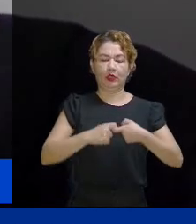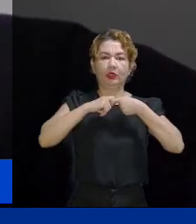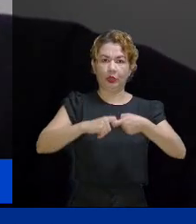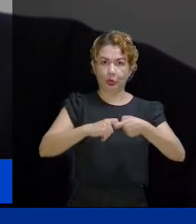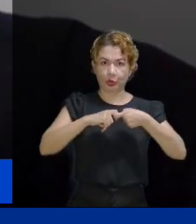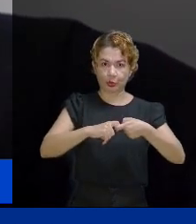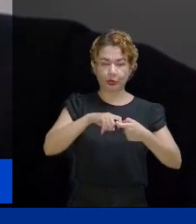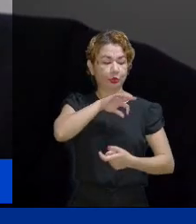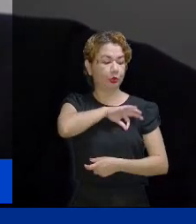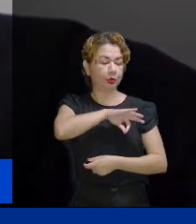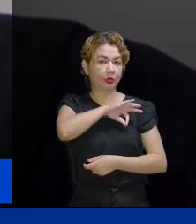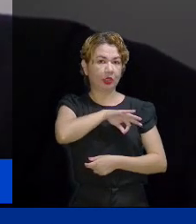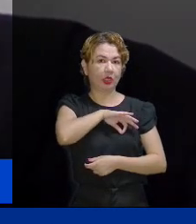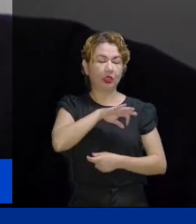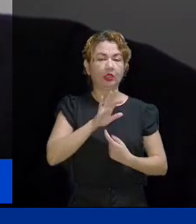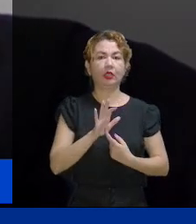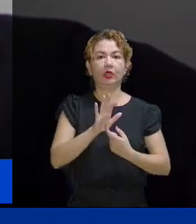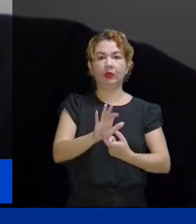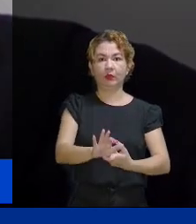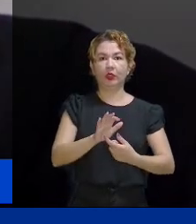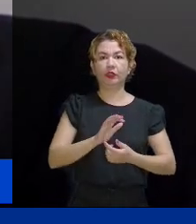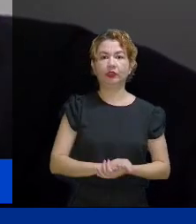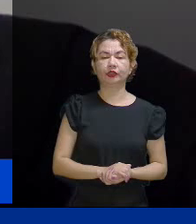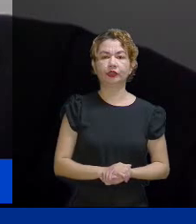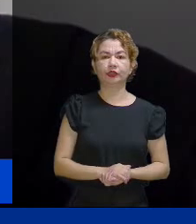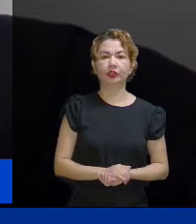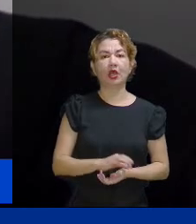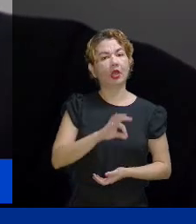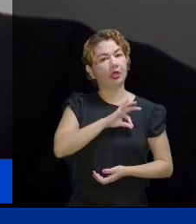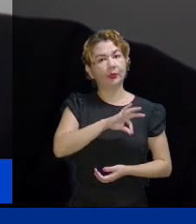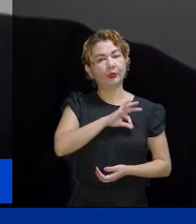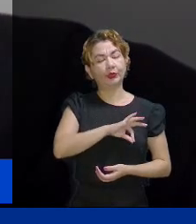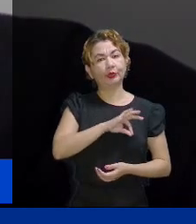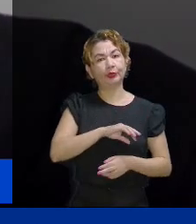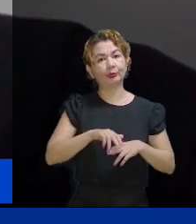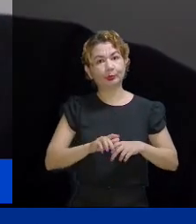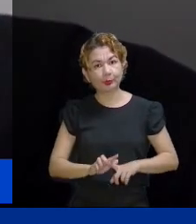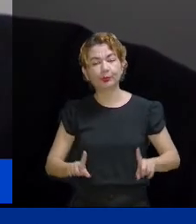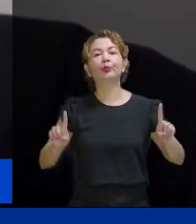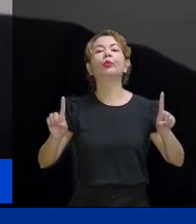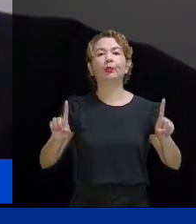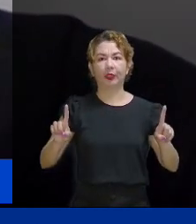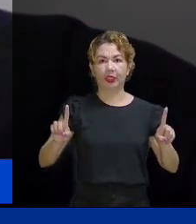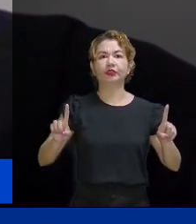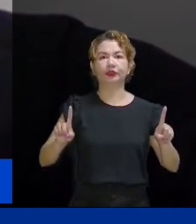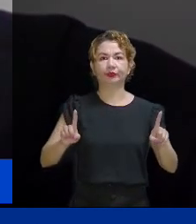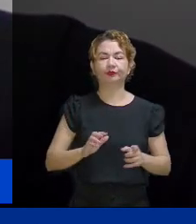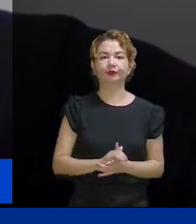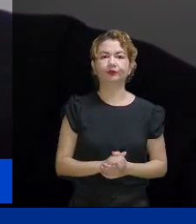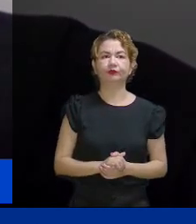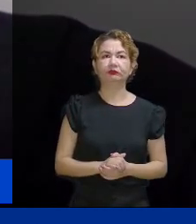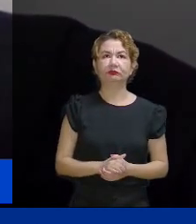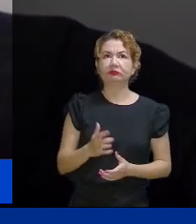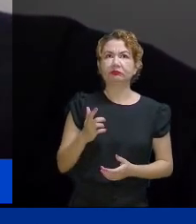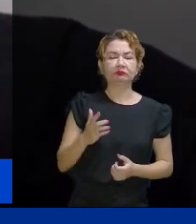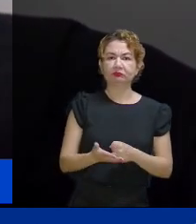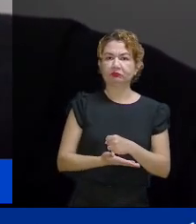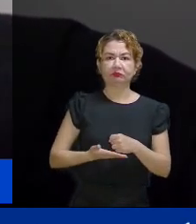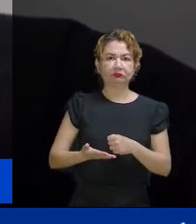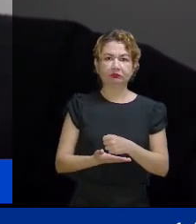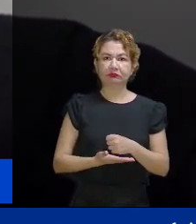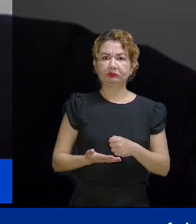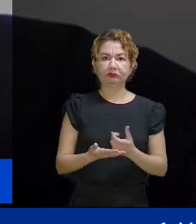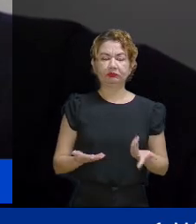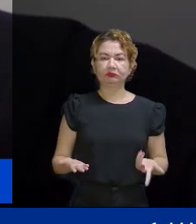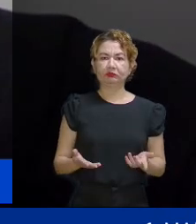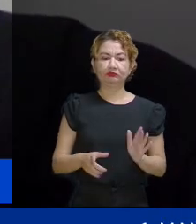vencimento básico, com reflexo em outras verbas remuneratórias. Contudo, essa tese não encontra amparo na